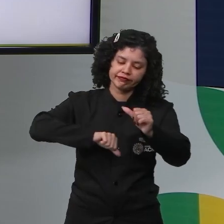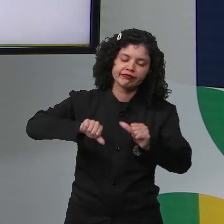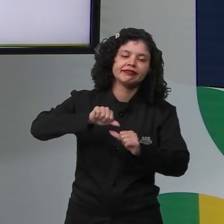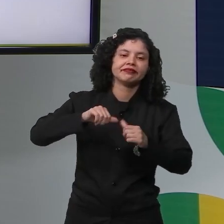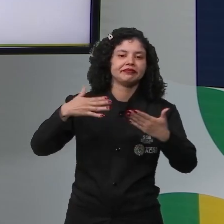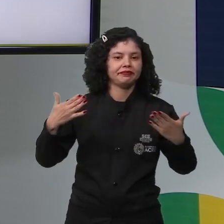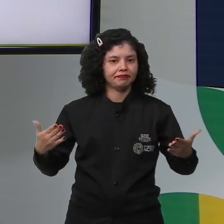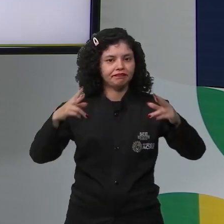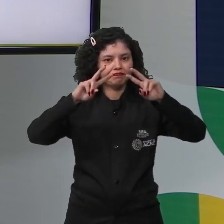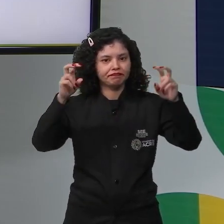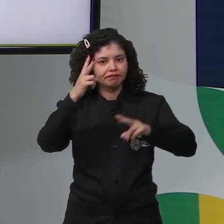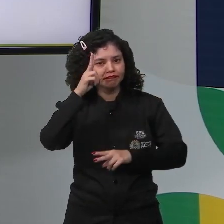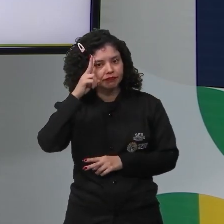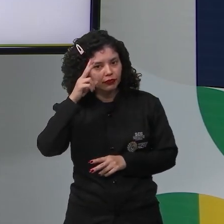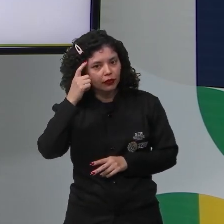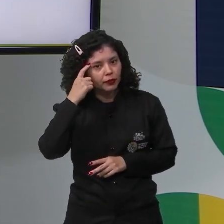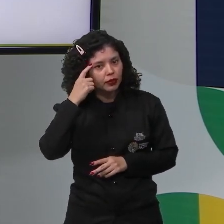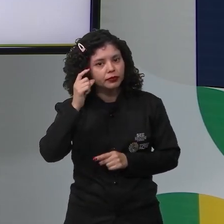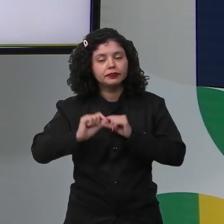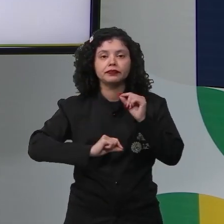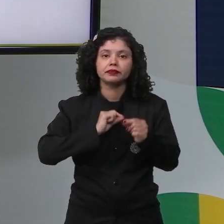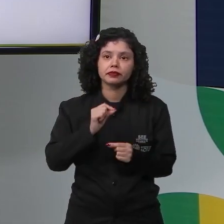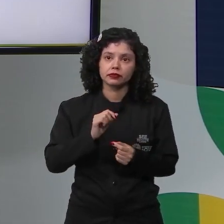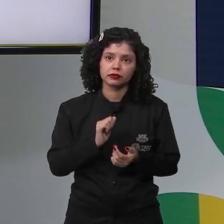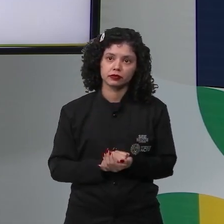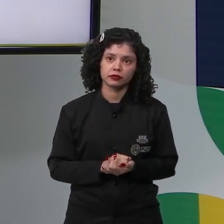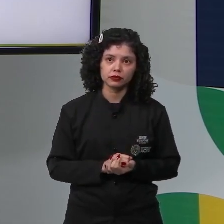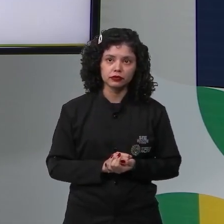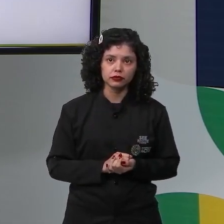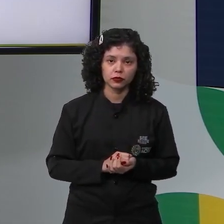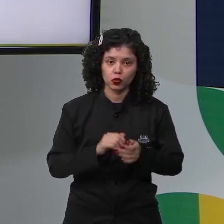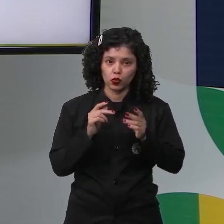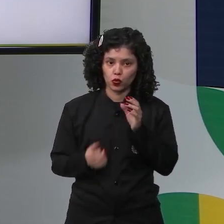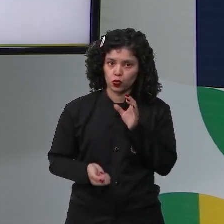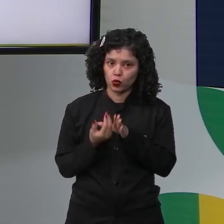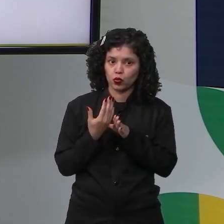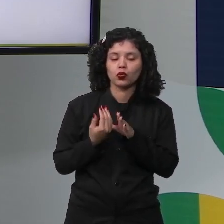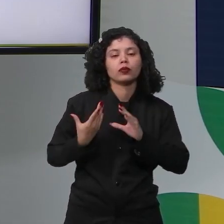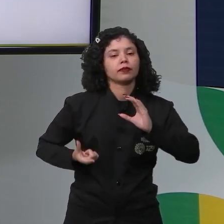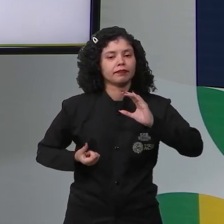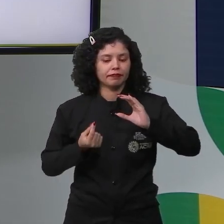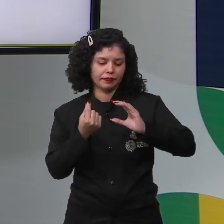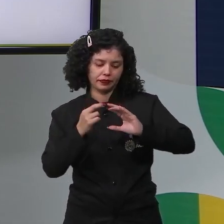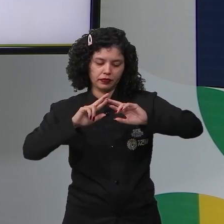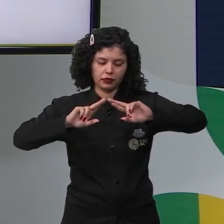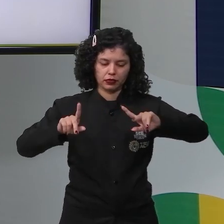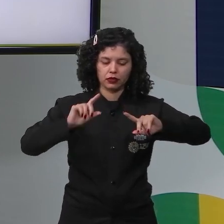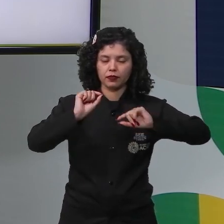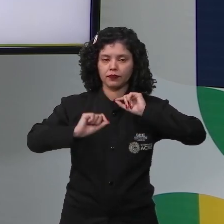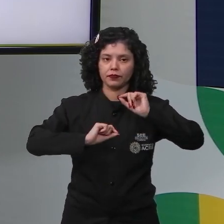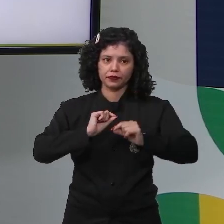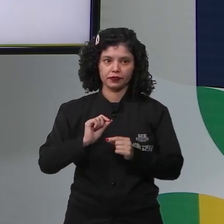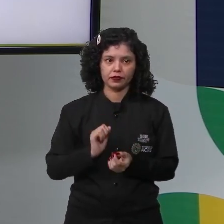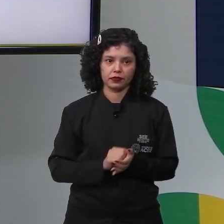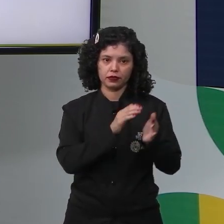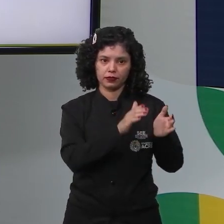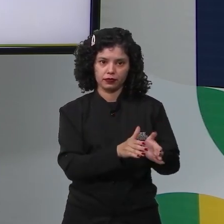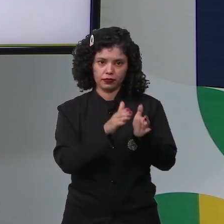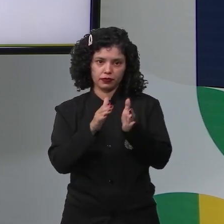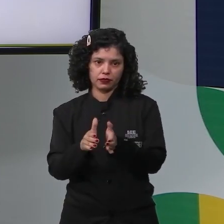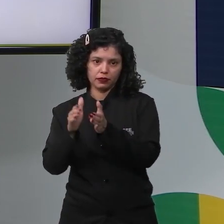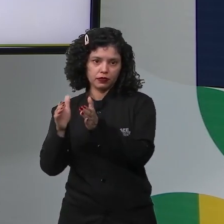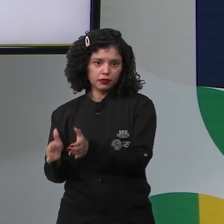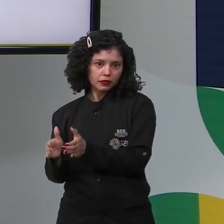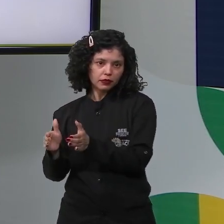essa vertente de pensamento, é a maior contradição do modo de produção capitalista, que é as classes